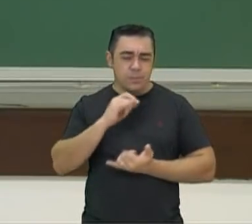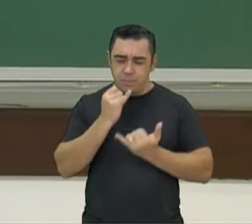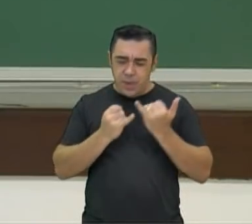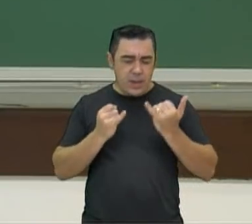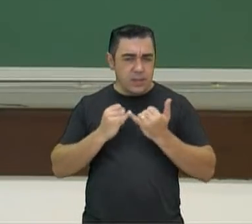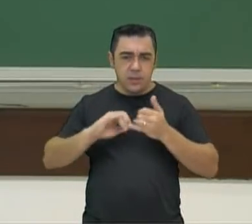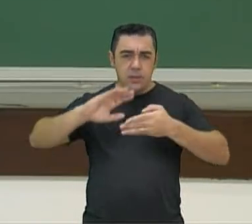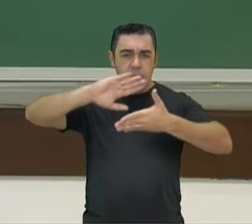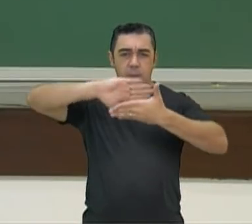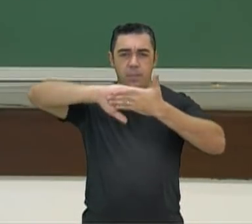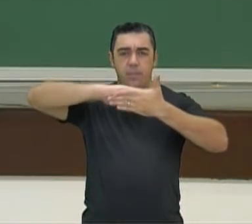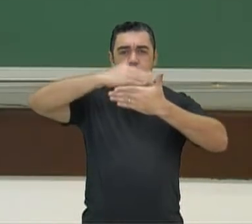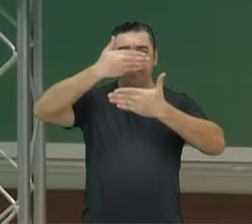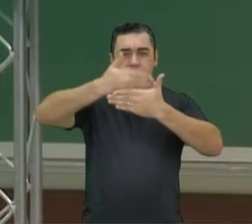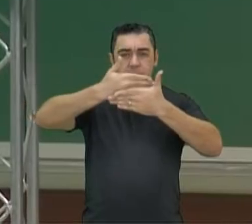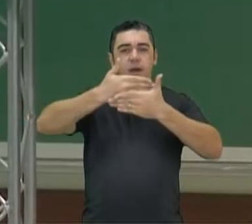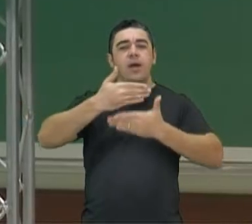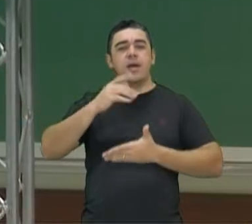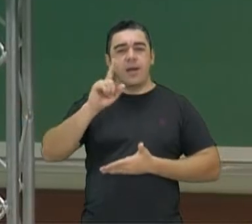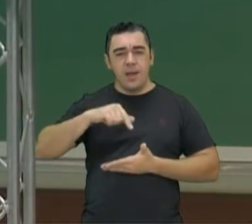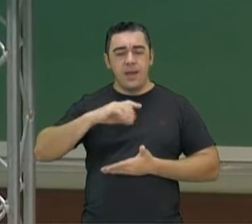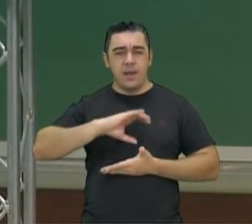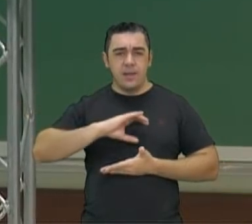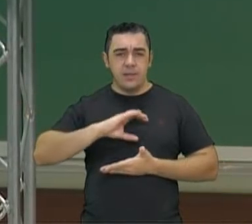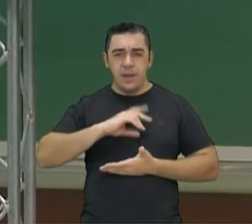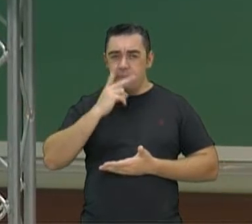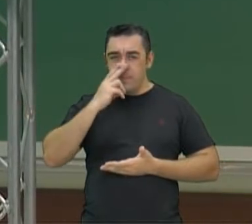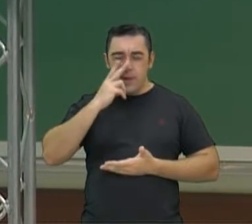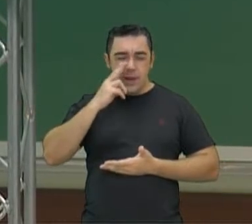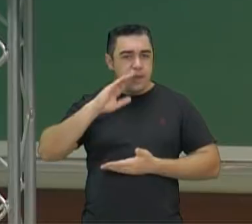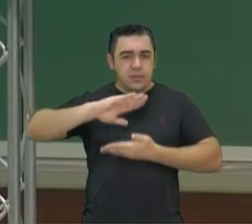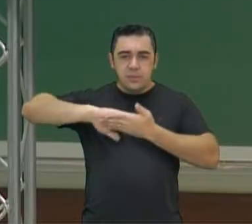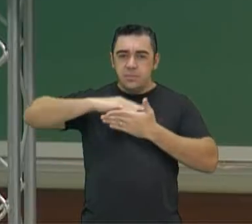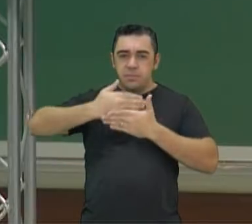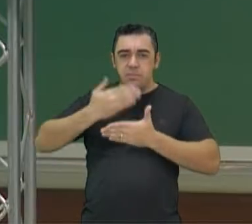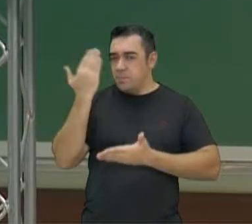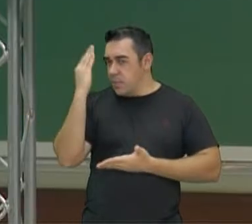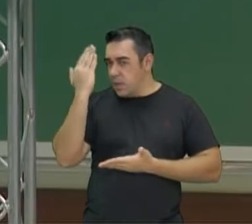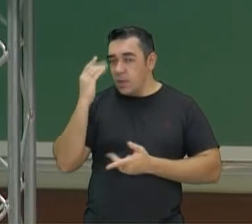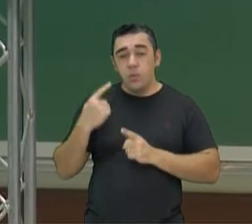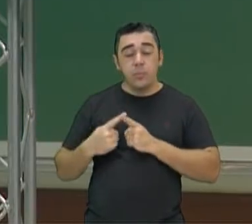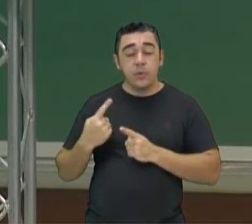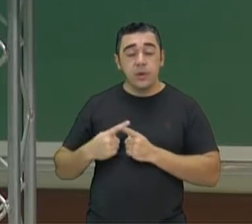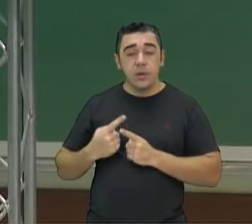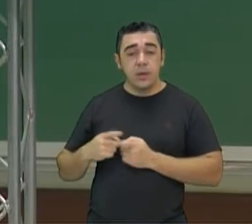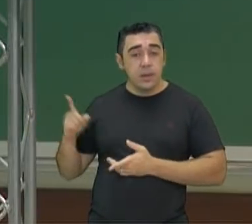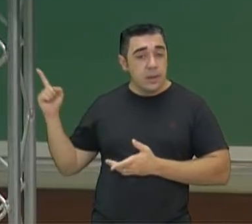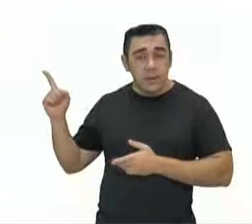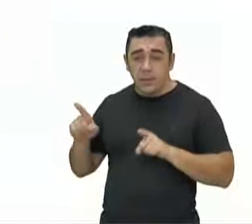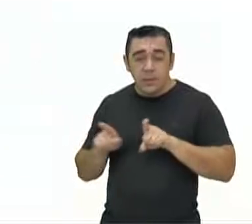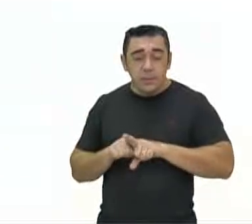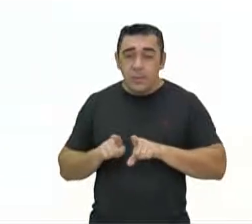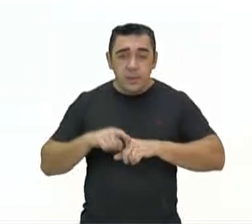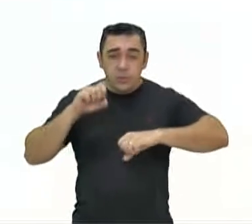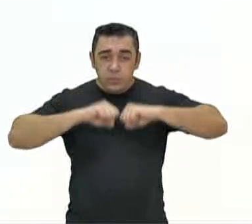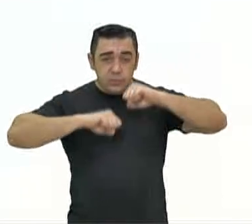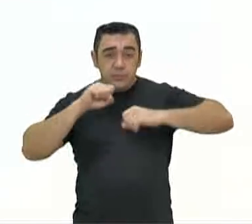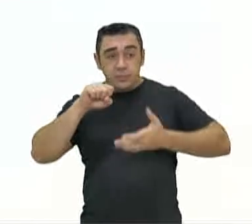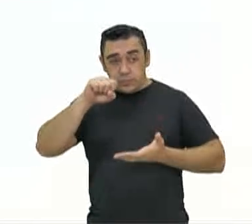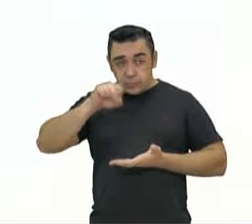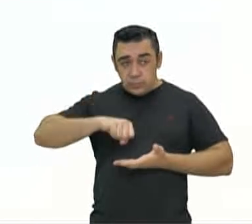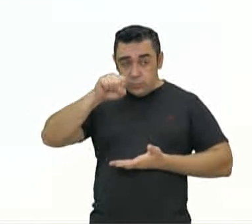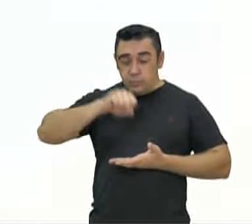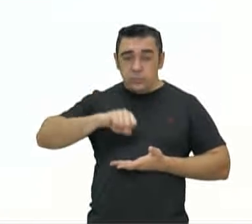espelhado. Você tem Estados Unidos aqui, Canadá em cima, como se fosse um espelho, espelhando. Por quê, professor? Ora, porque está na região sul